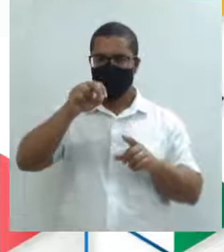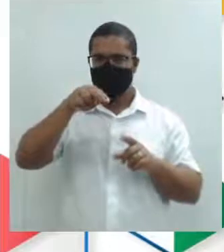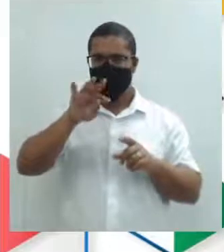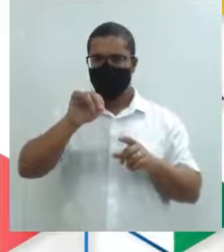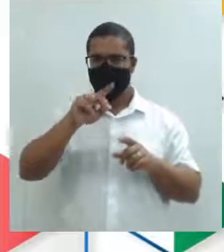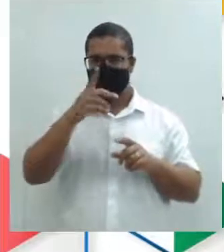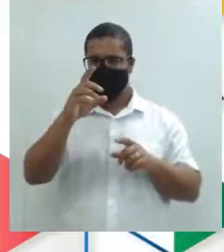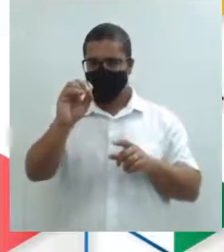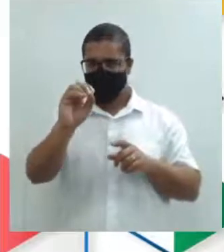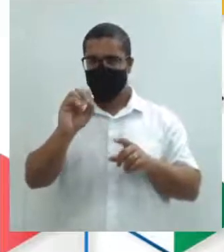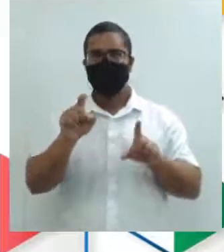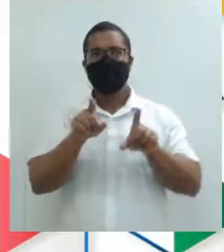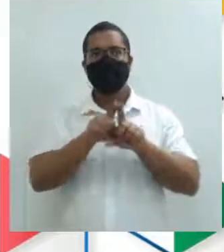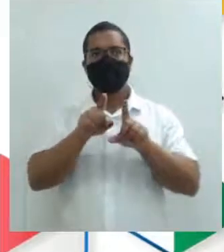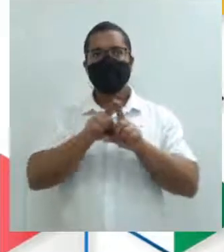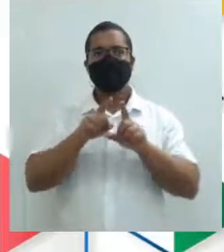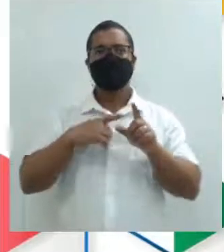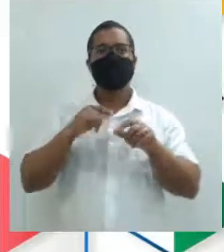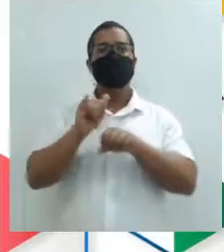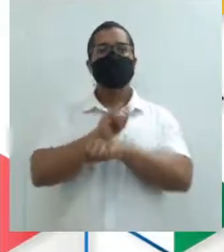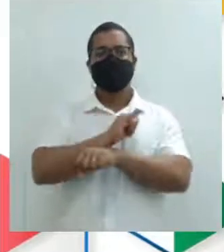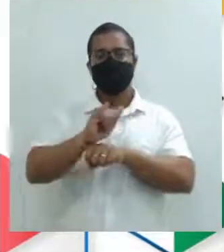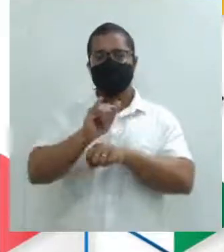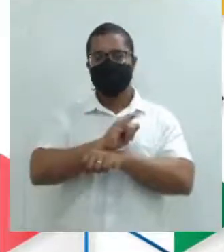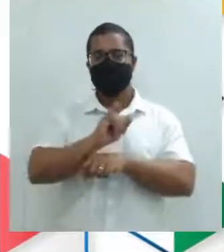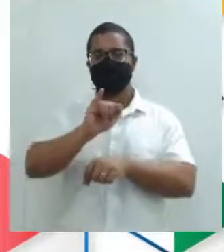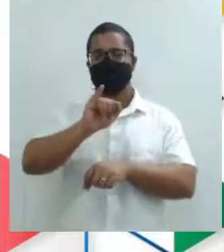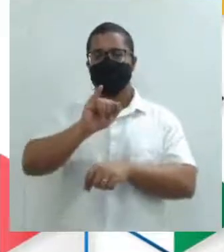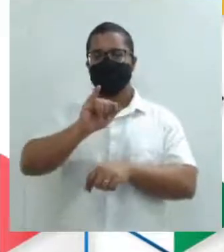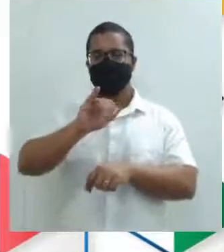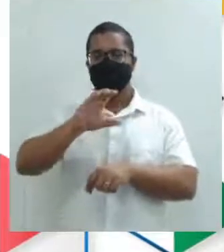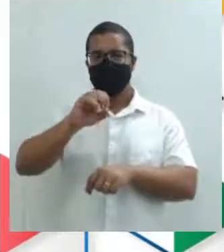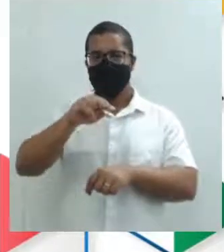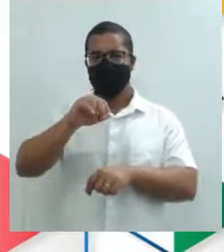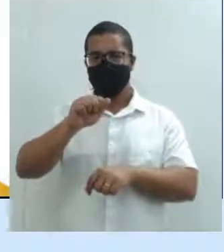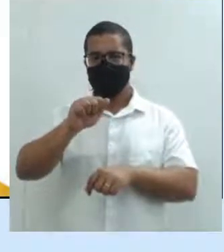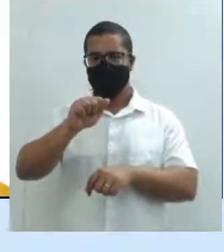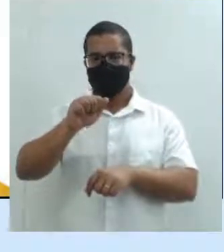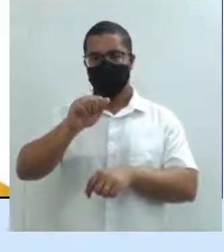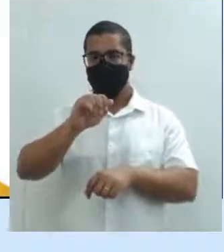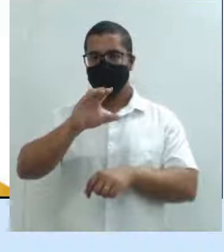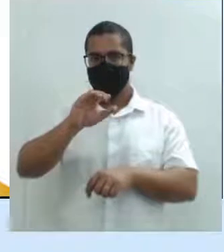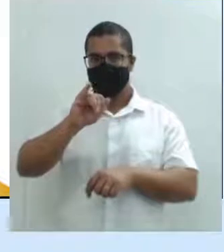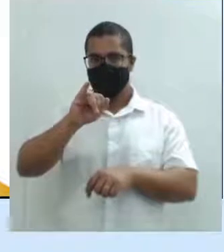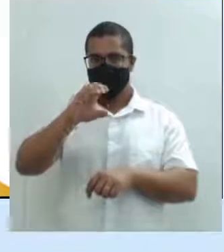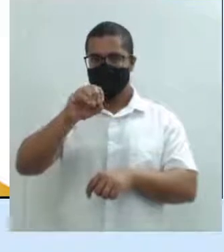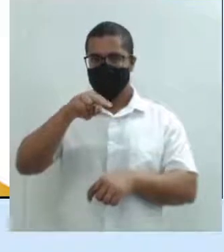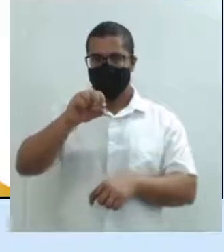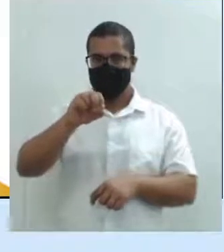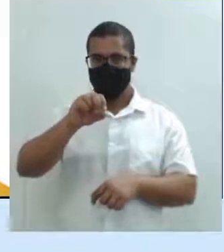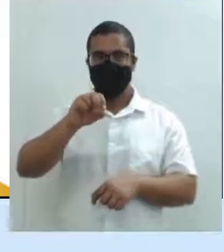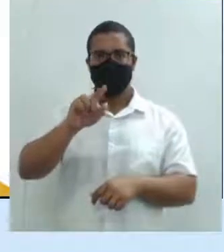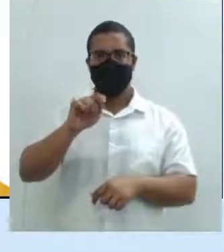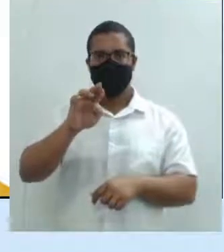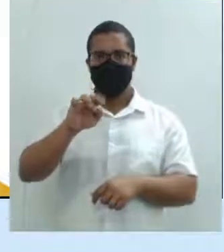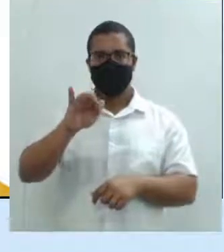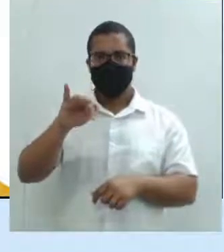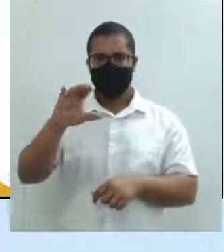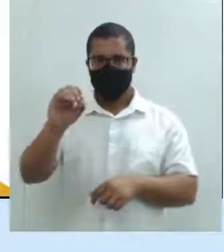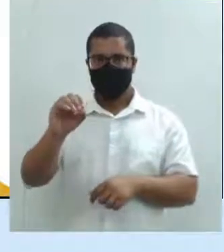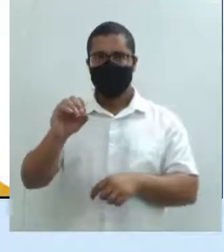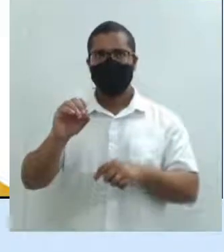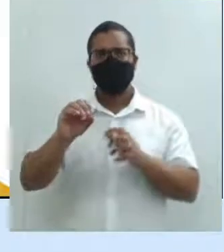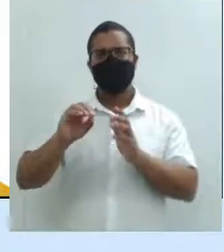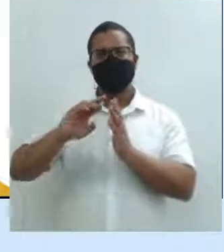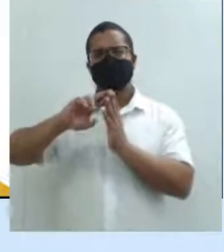os recursos iconográficos e multimodais. Tudo isso dentro das produções textuais que eu